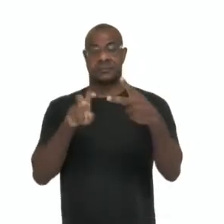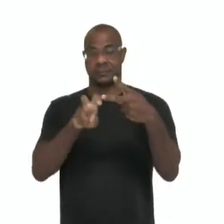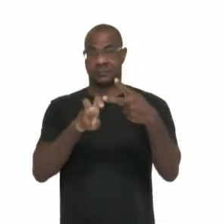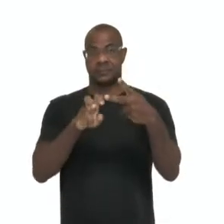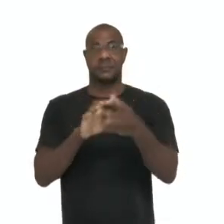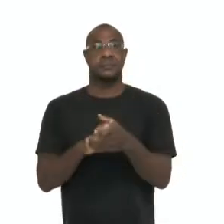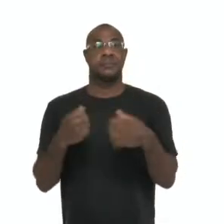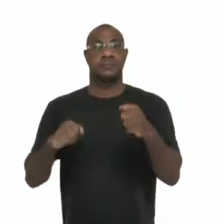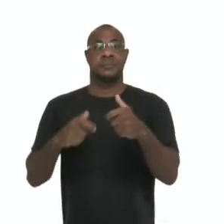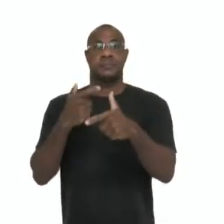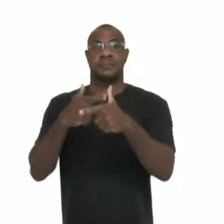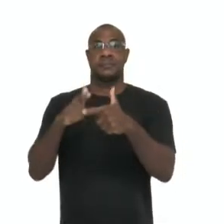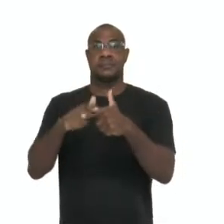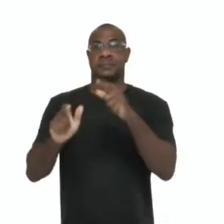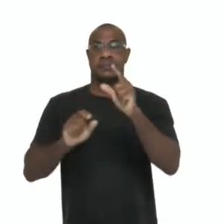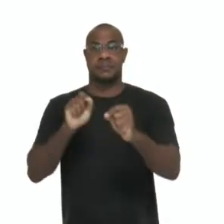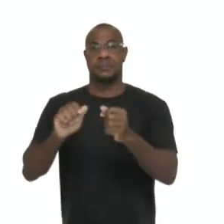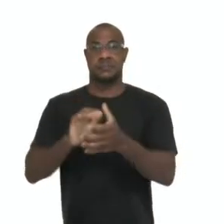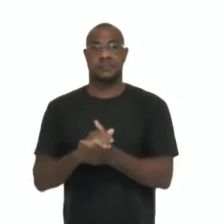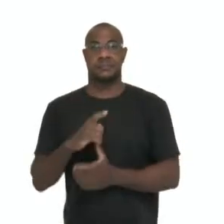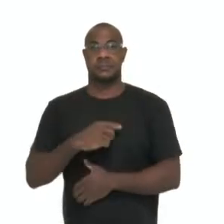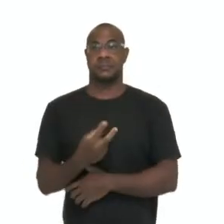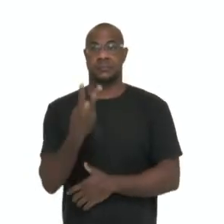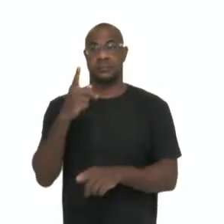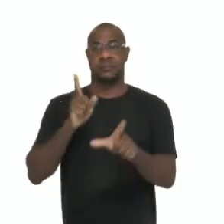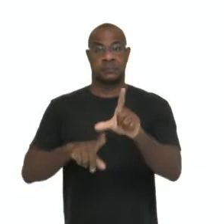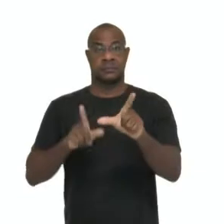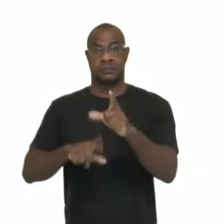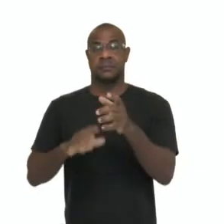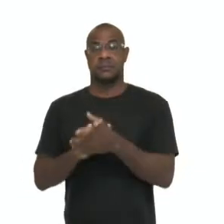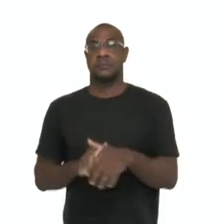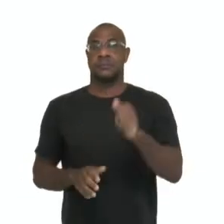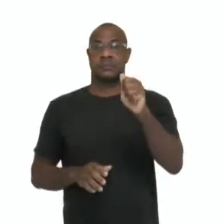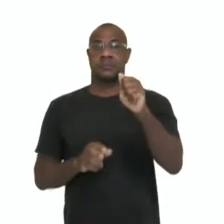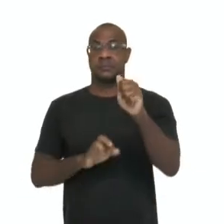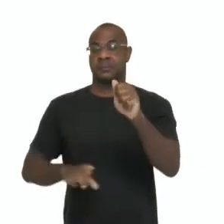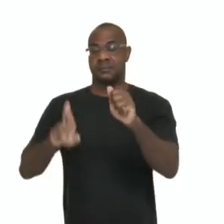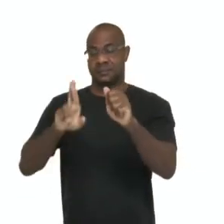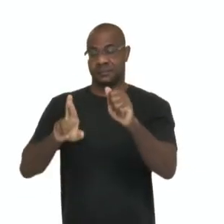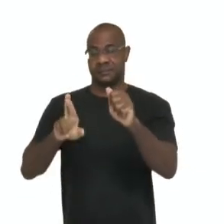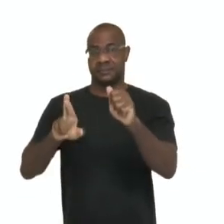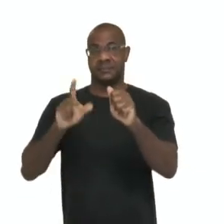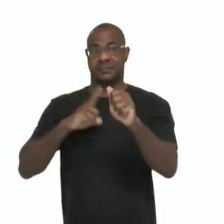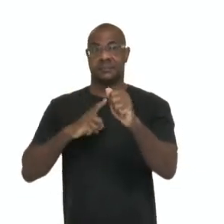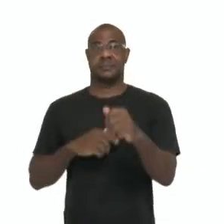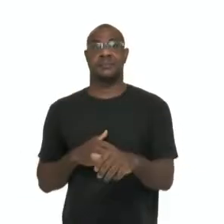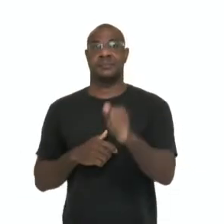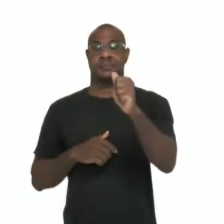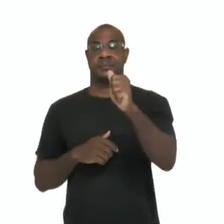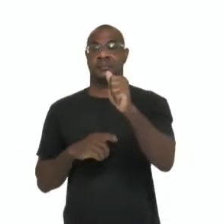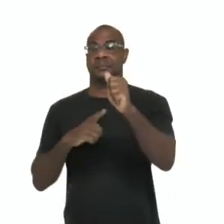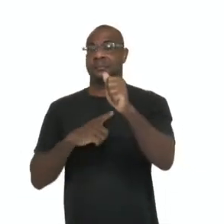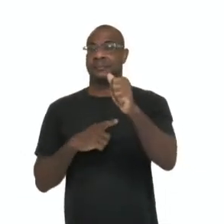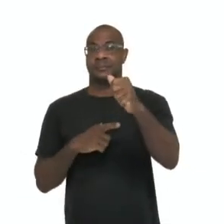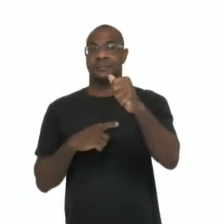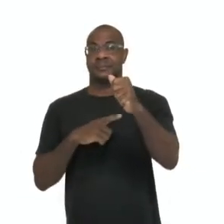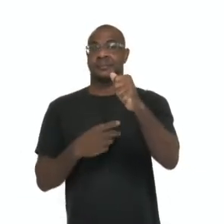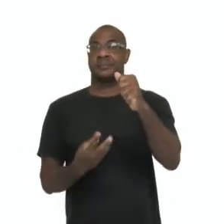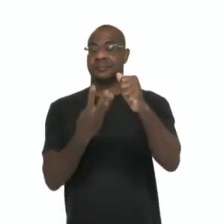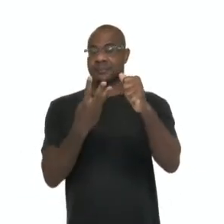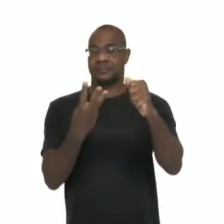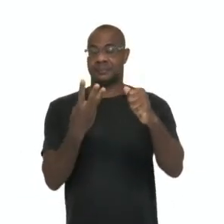entre duas letras, a e a R. Aonde A eu tenho 3 e